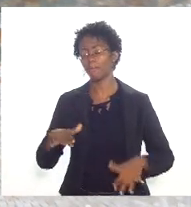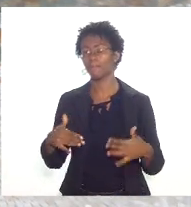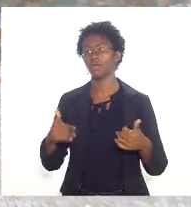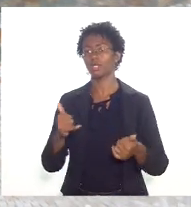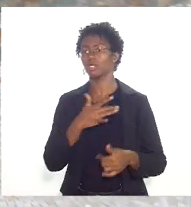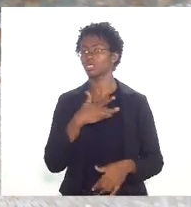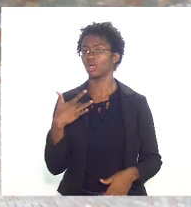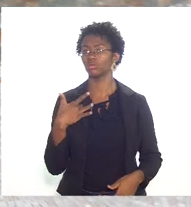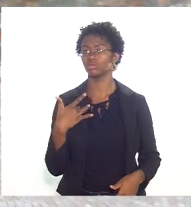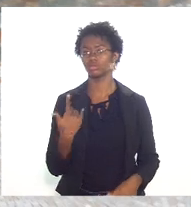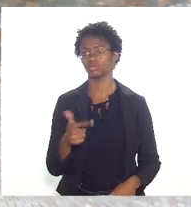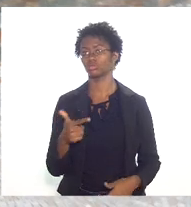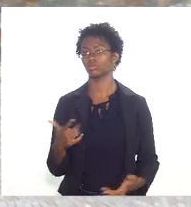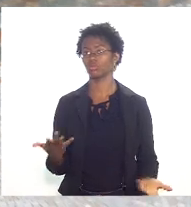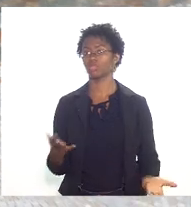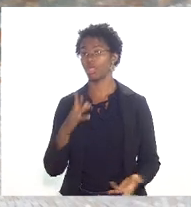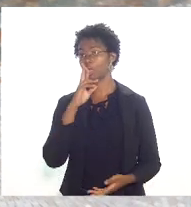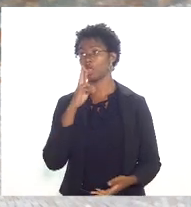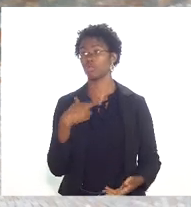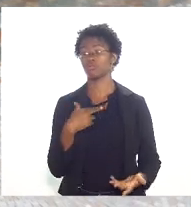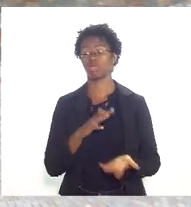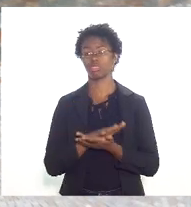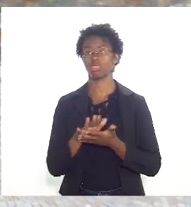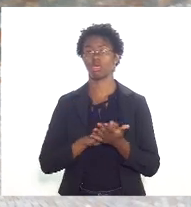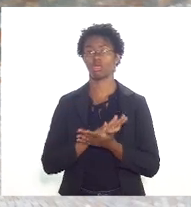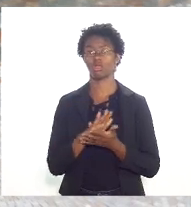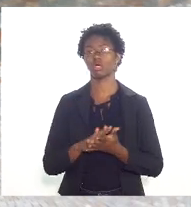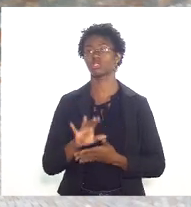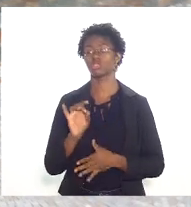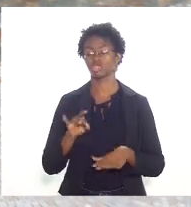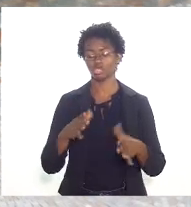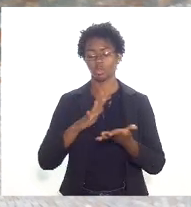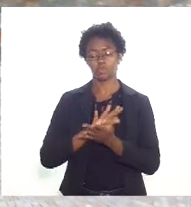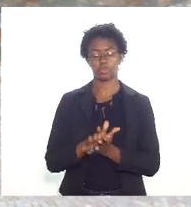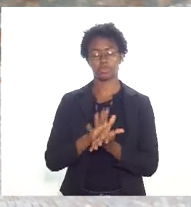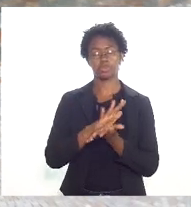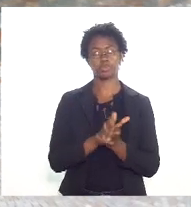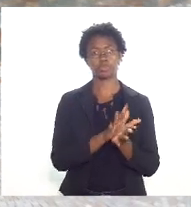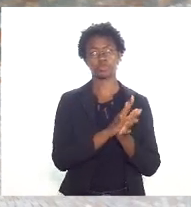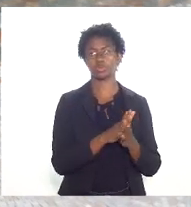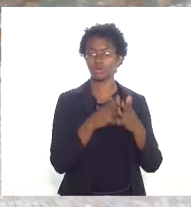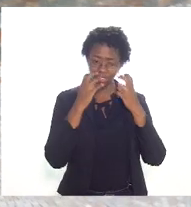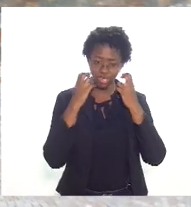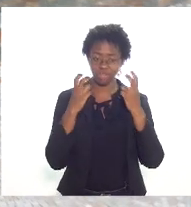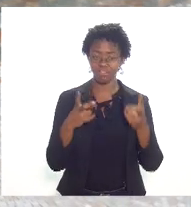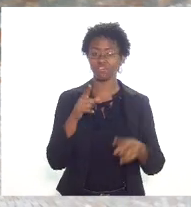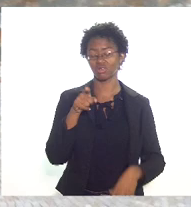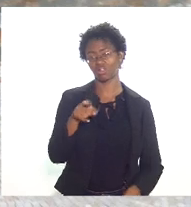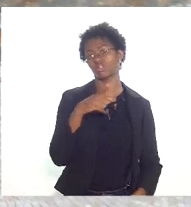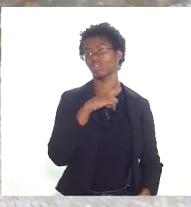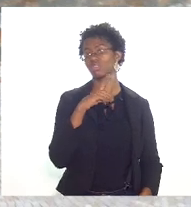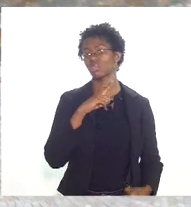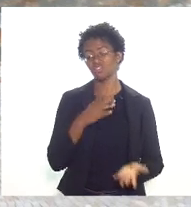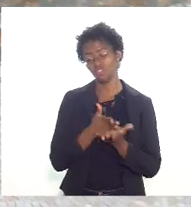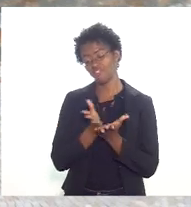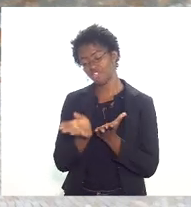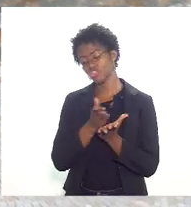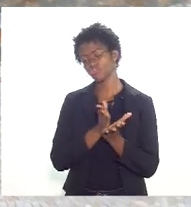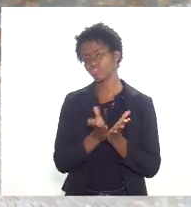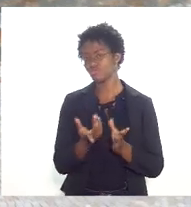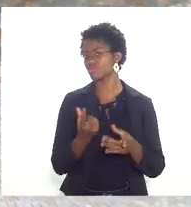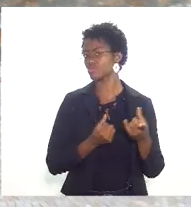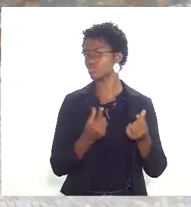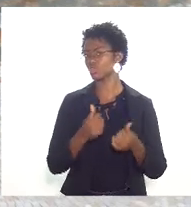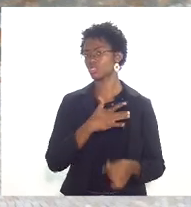do Hospital da Polícia Militar do Estado do Rio de Janeiro é um sucateamento é um sucateamento visto que a tinham de escândalos dividir o dinheiro na